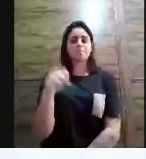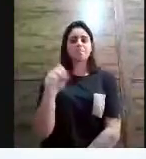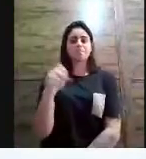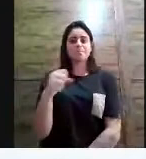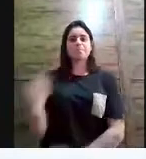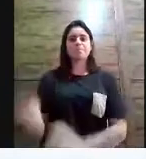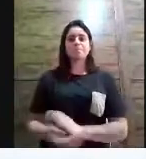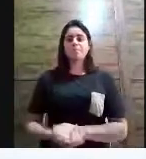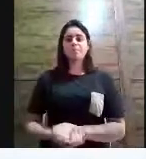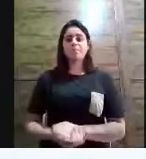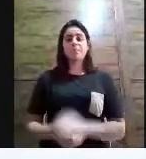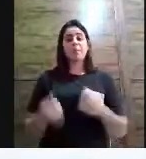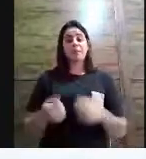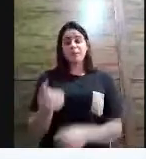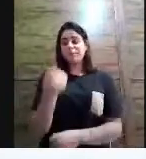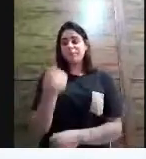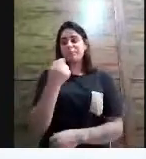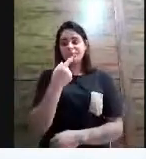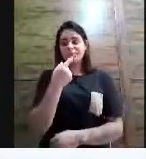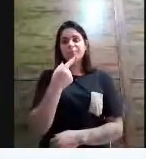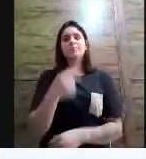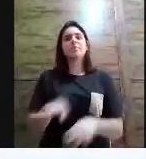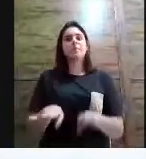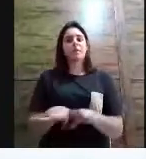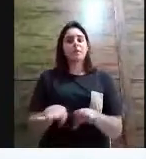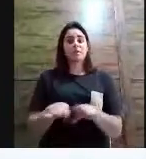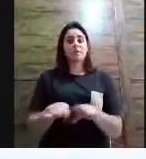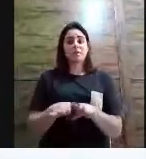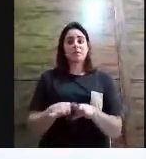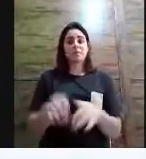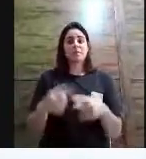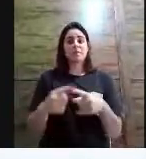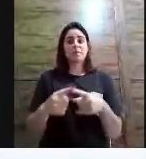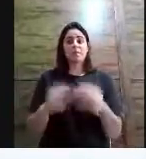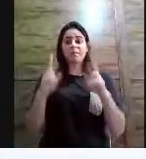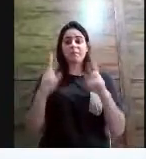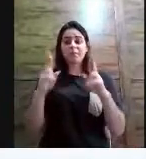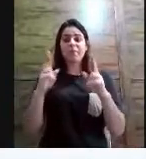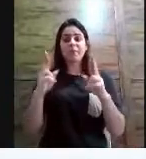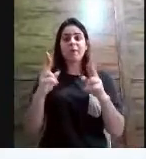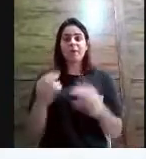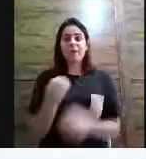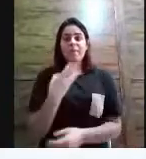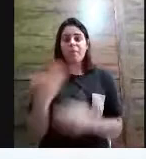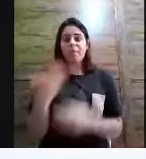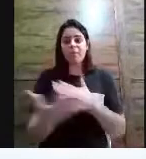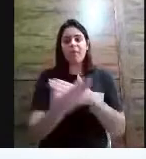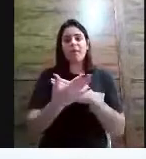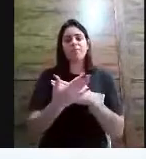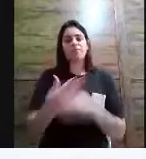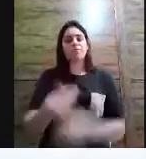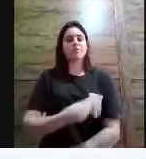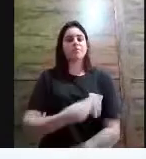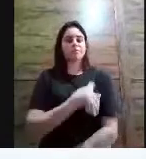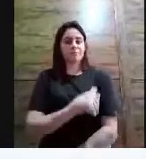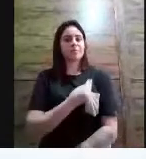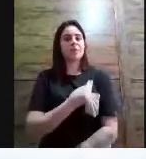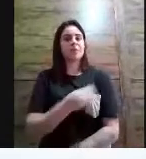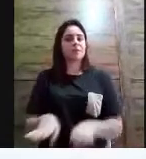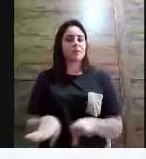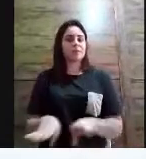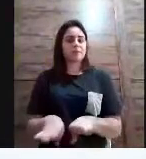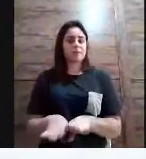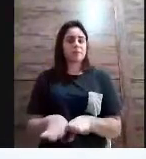tomar essas vacinas. Né? Sim, todo claro. infectologista é a favor de vacinas, claro. Não tem como não ser.